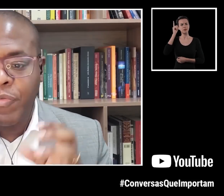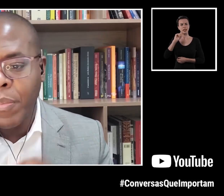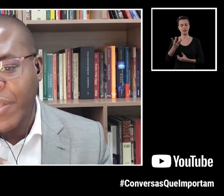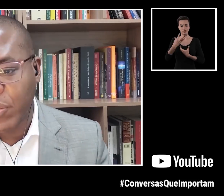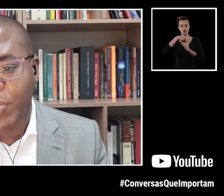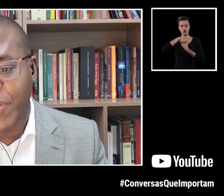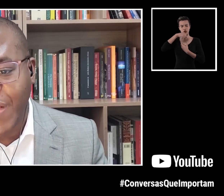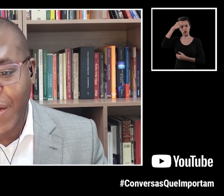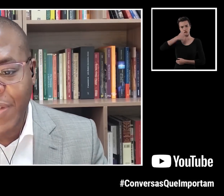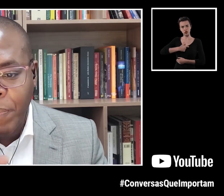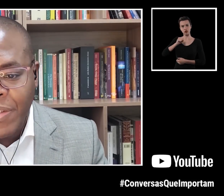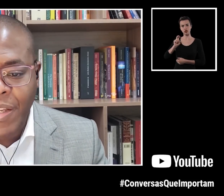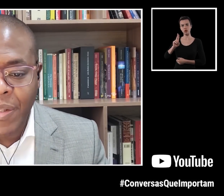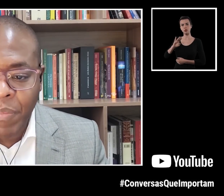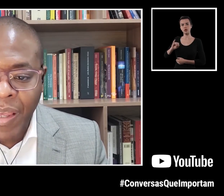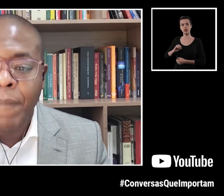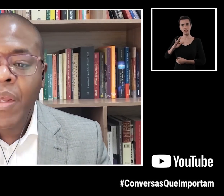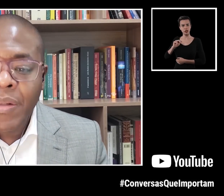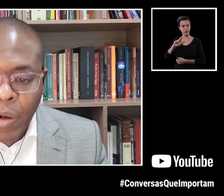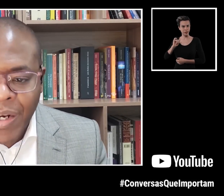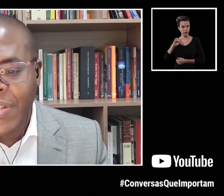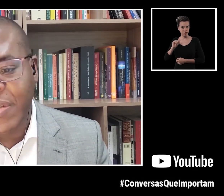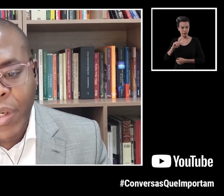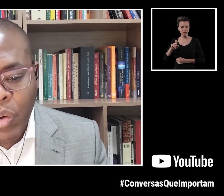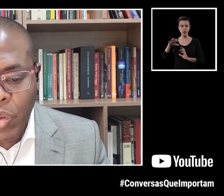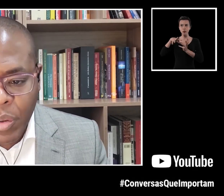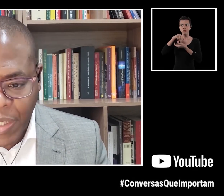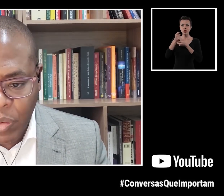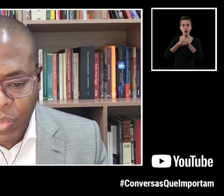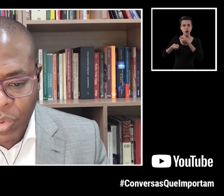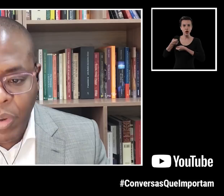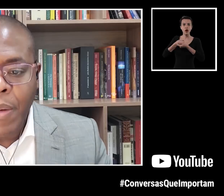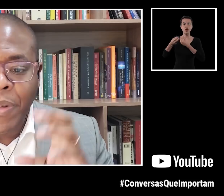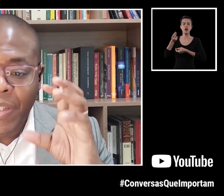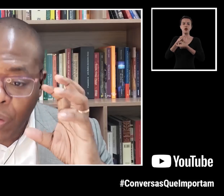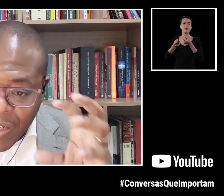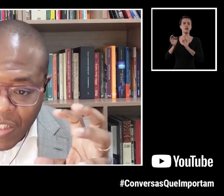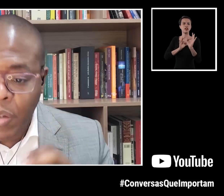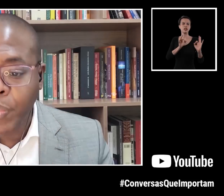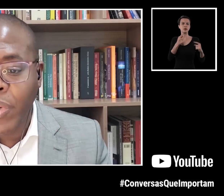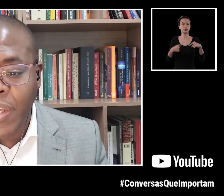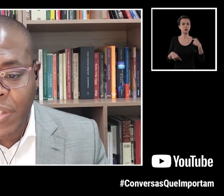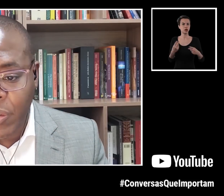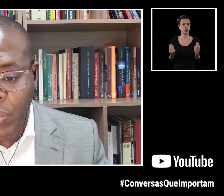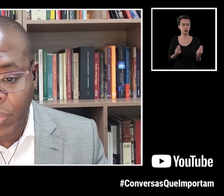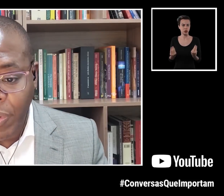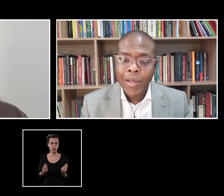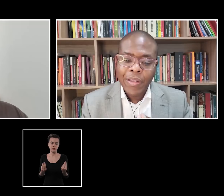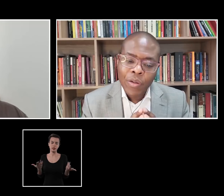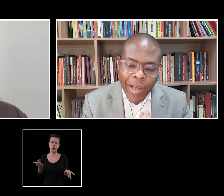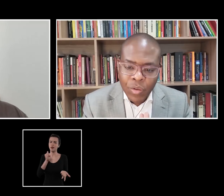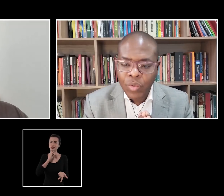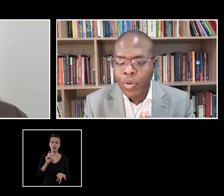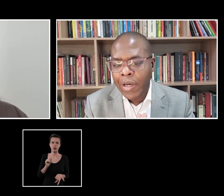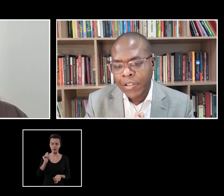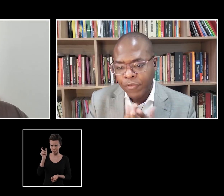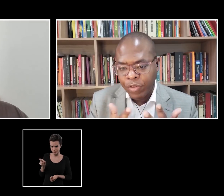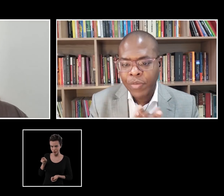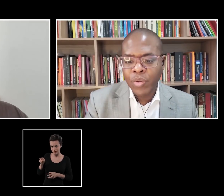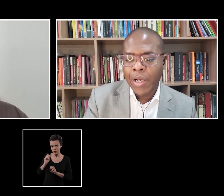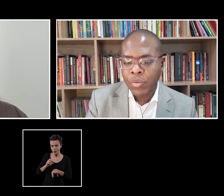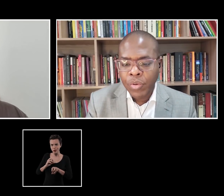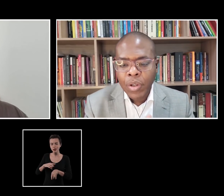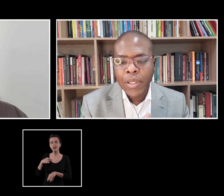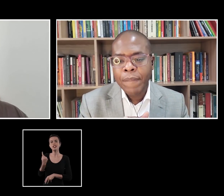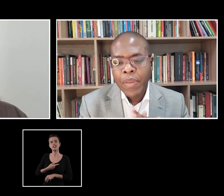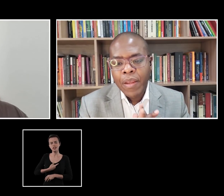pensa em formação de subjetividade sem pensar também na organização econômica do mundo. Pensar na organização política do mundo. Então, é à toa, Atili,